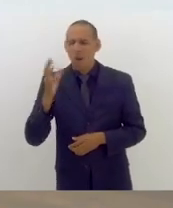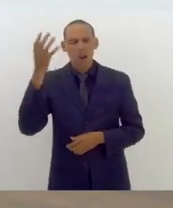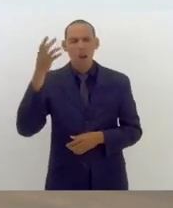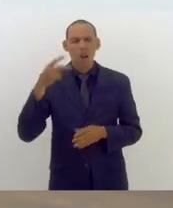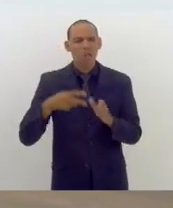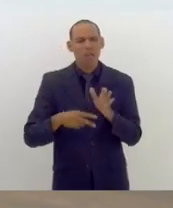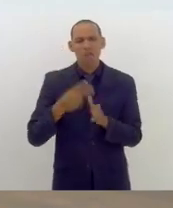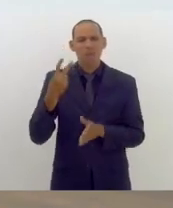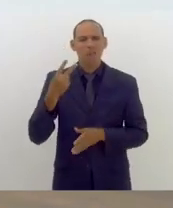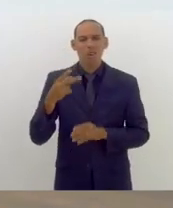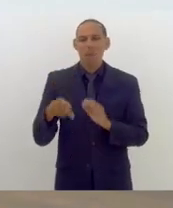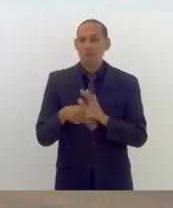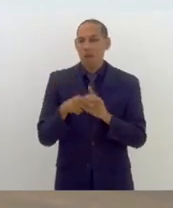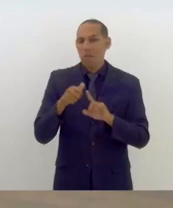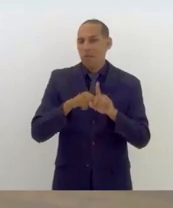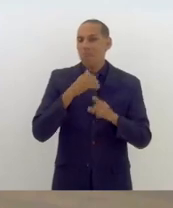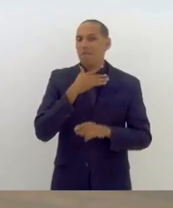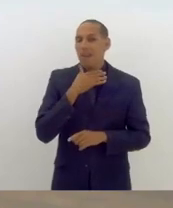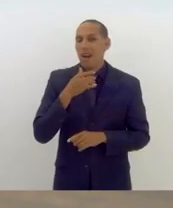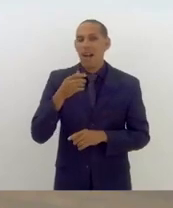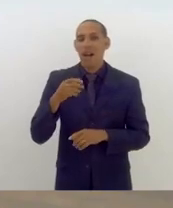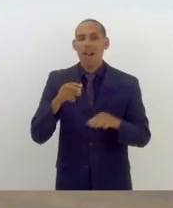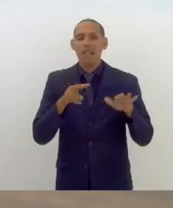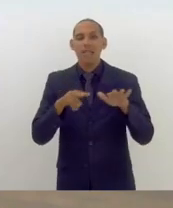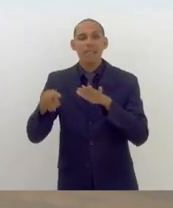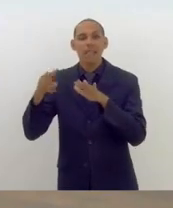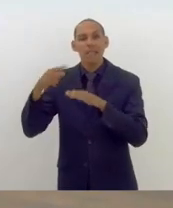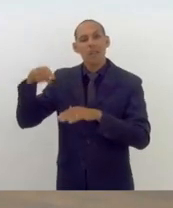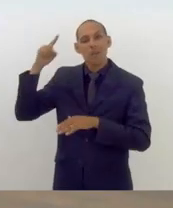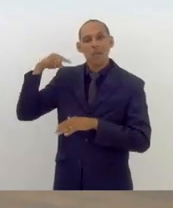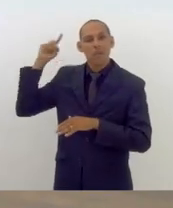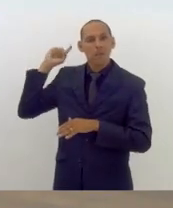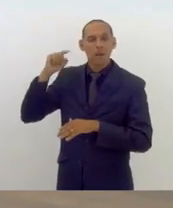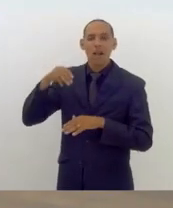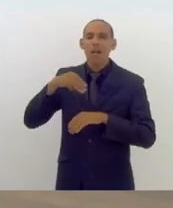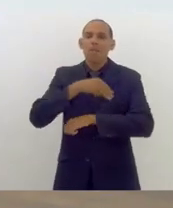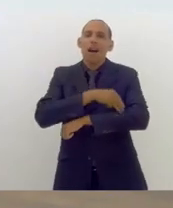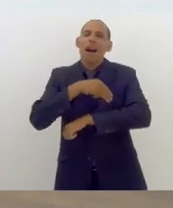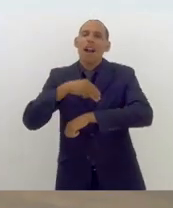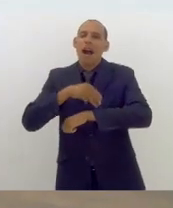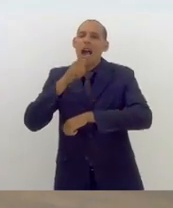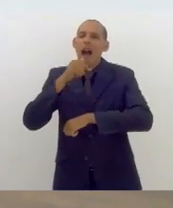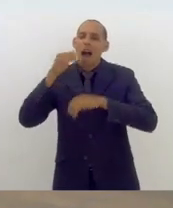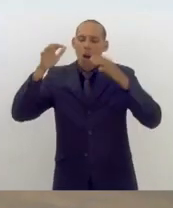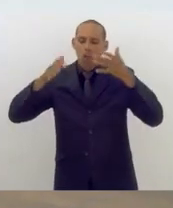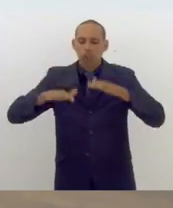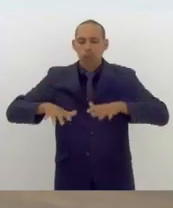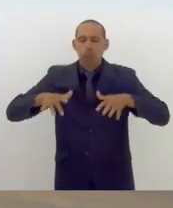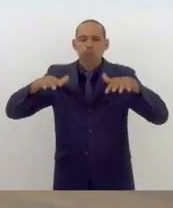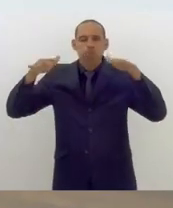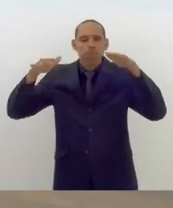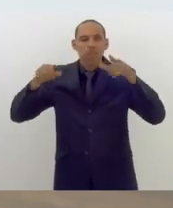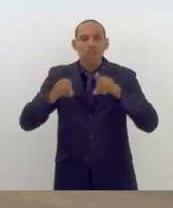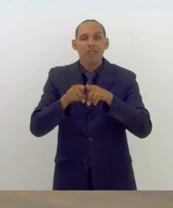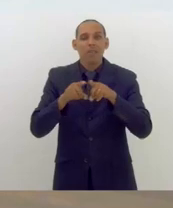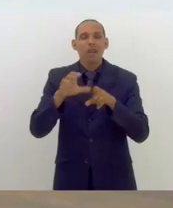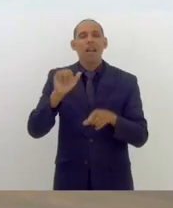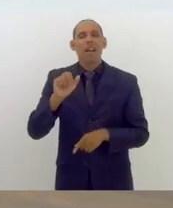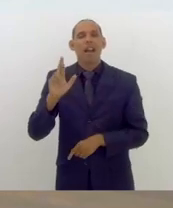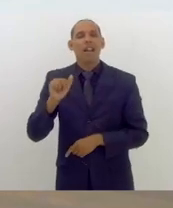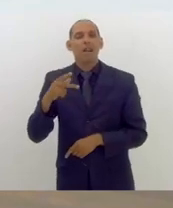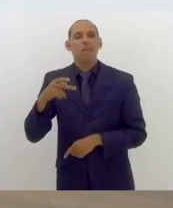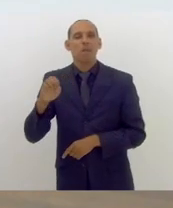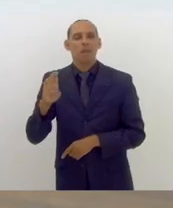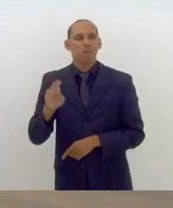tragédias de Março na semana retrasada Macaé ficou embaixo da água o norte Fluminense carápebusto ficou embaixo